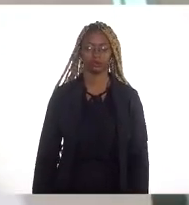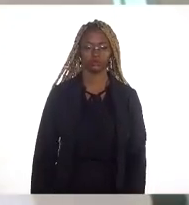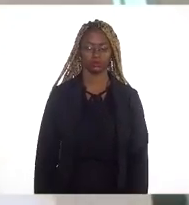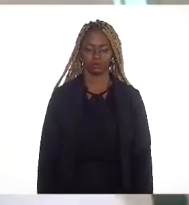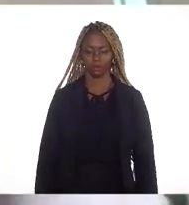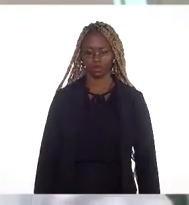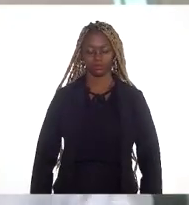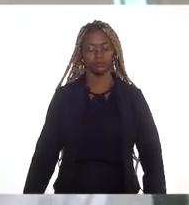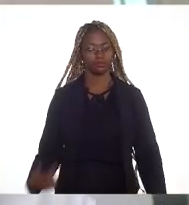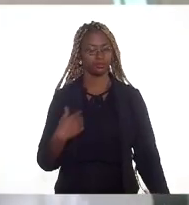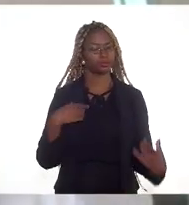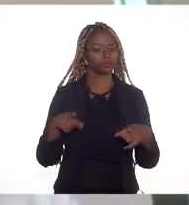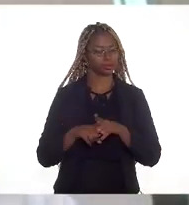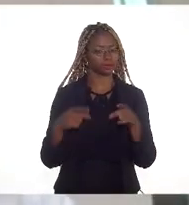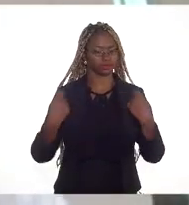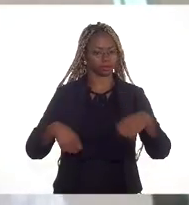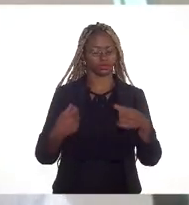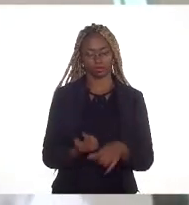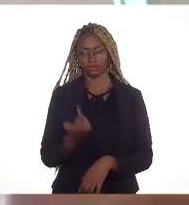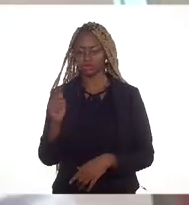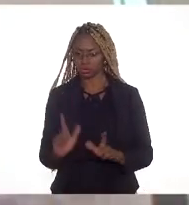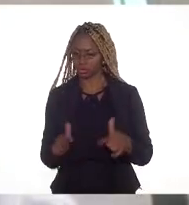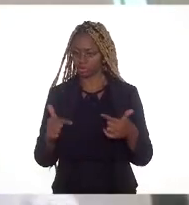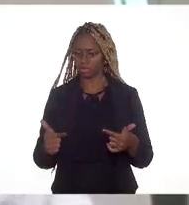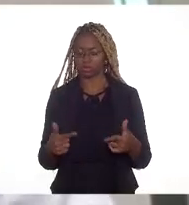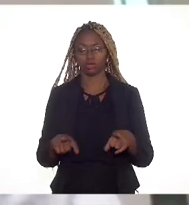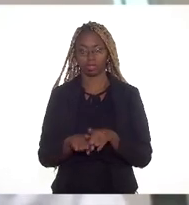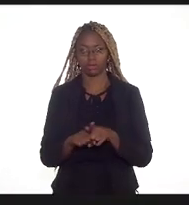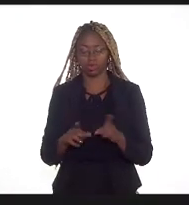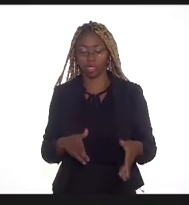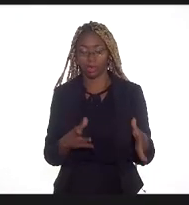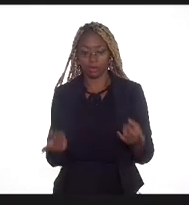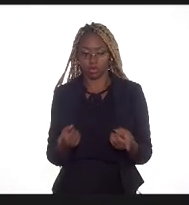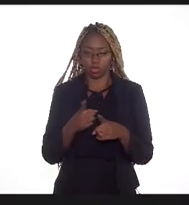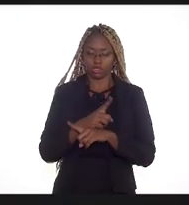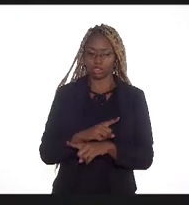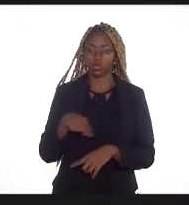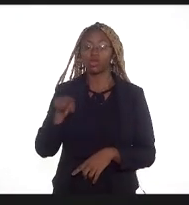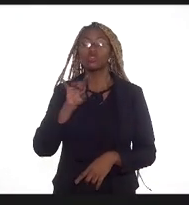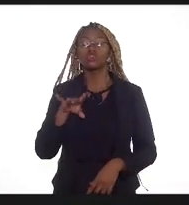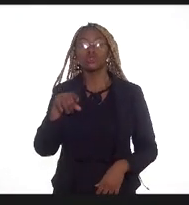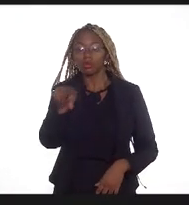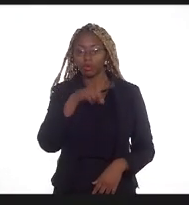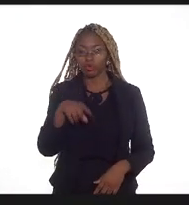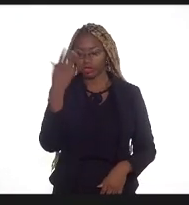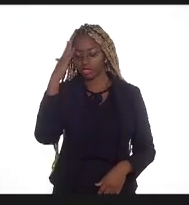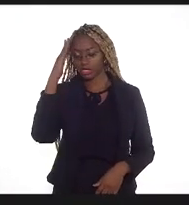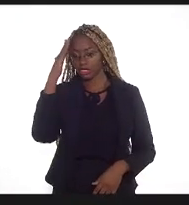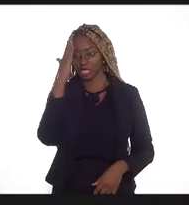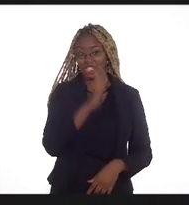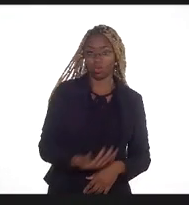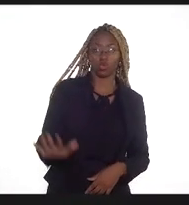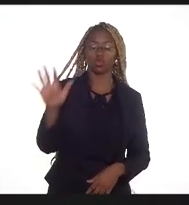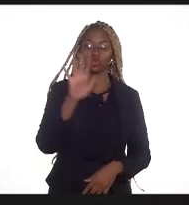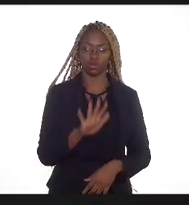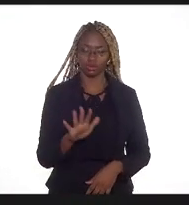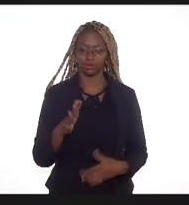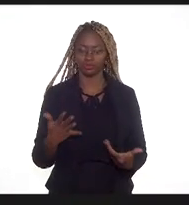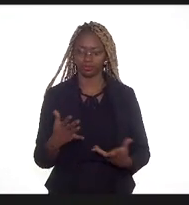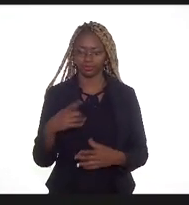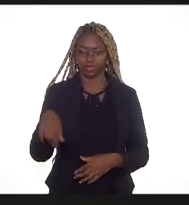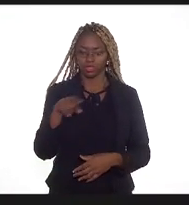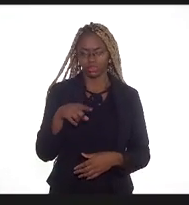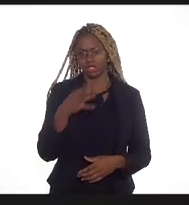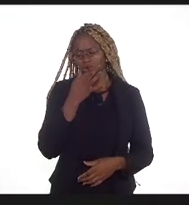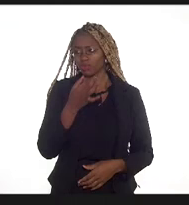E eu vou precisar do outro lado, que a gente faça o caminho contrário. Então, assim, só para os senhores terem ideia da magnitude, até